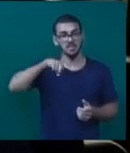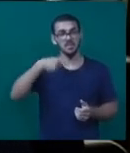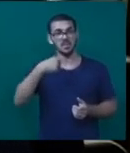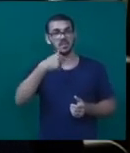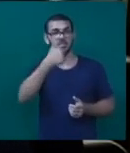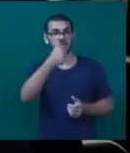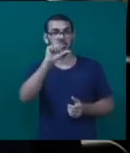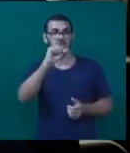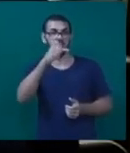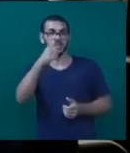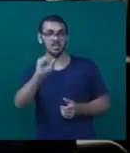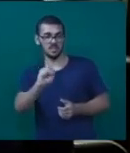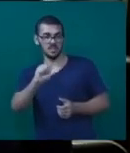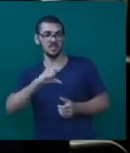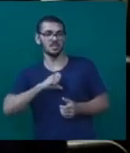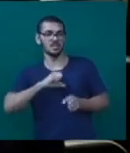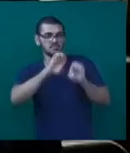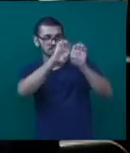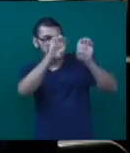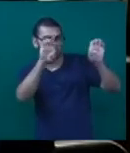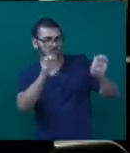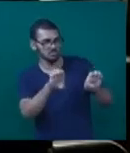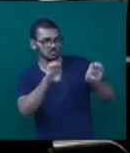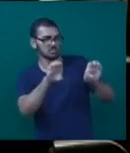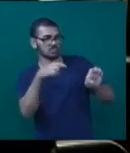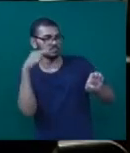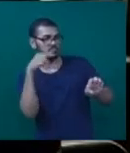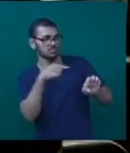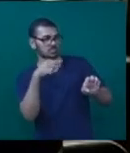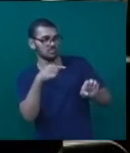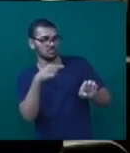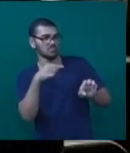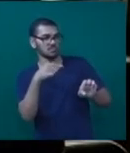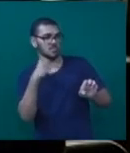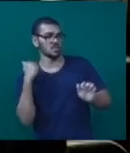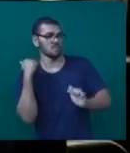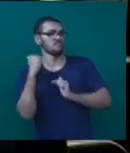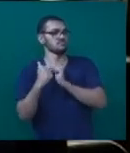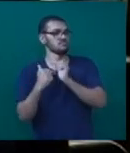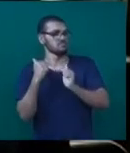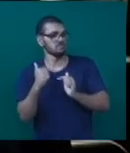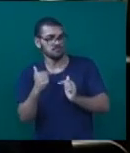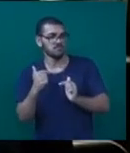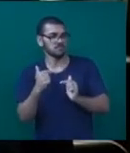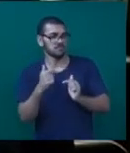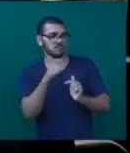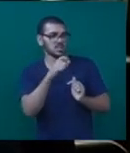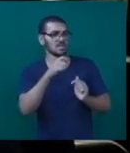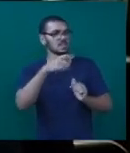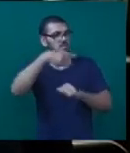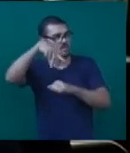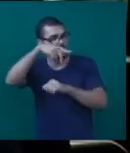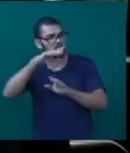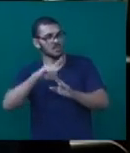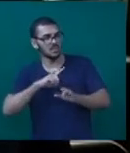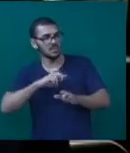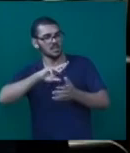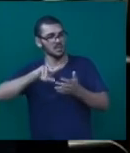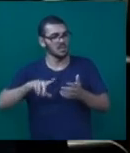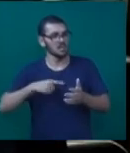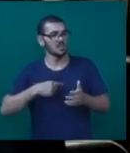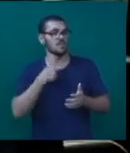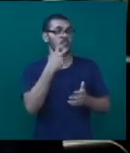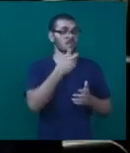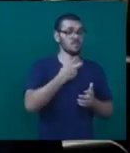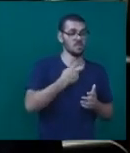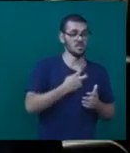se estruturou com a estrutura conhecida e tradicional de vozes,